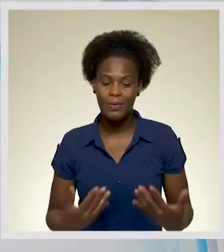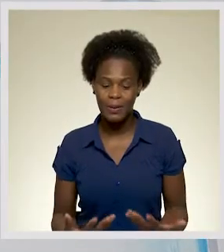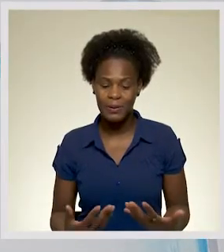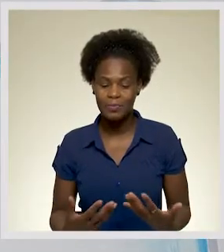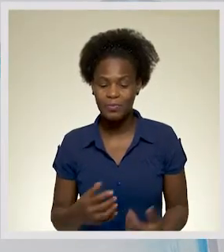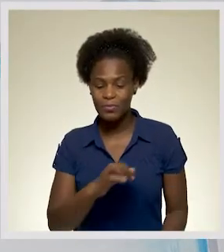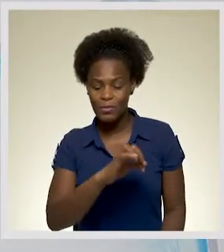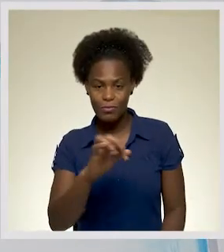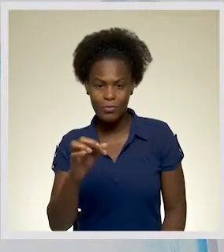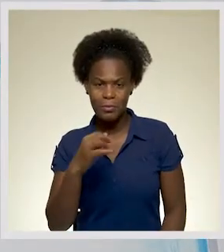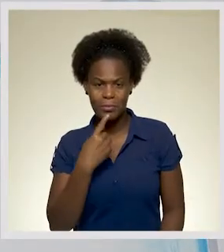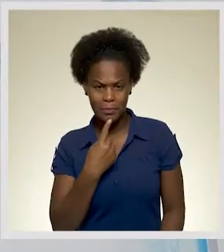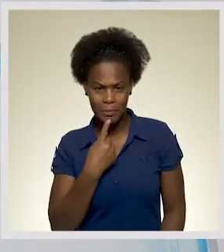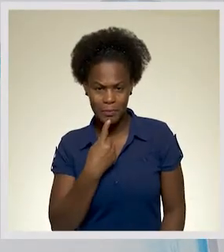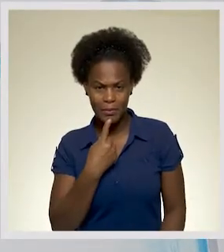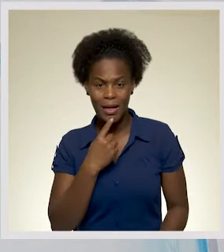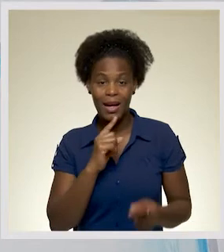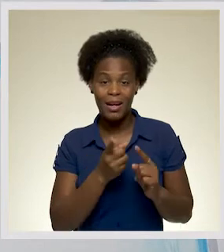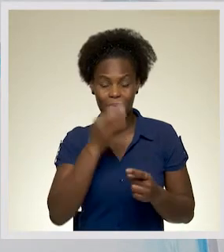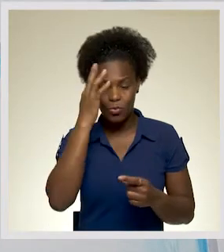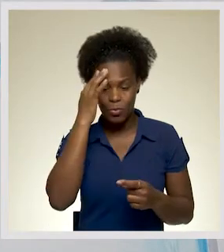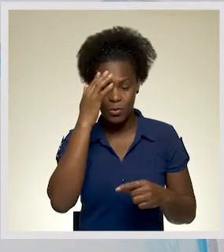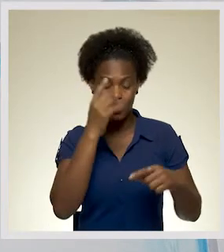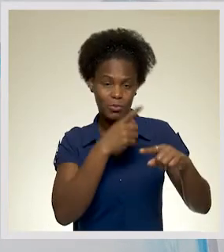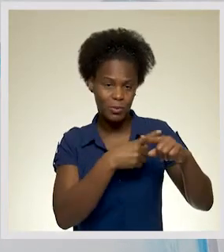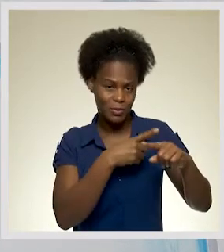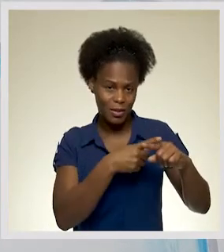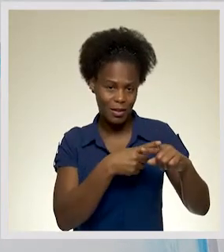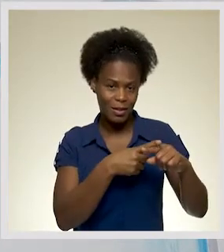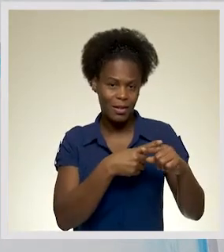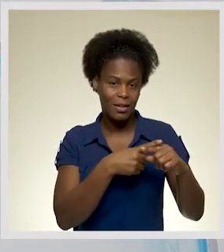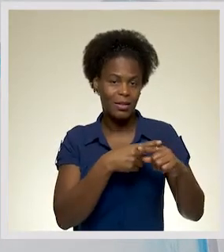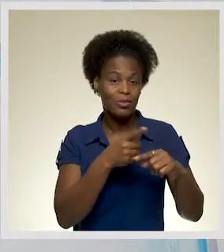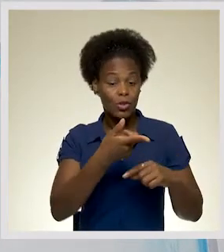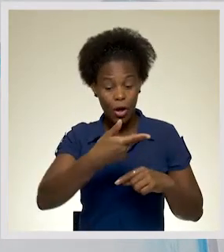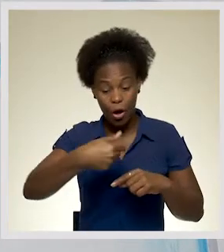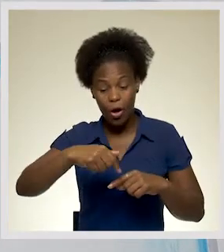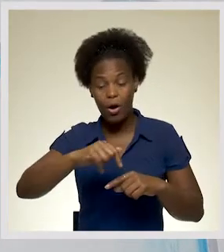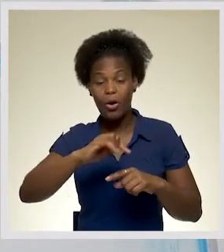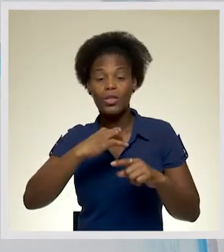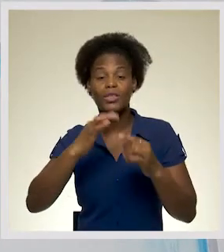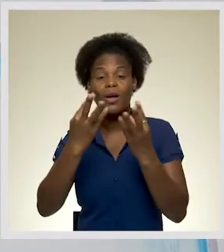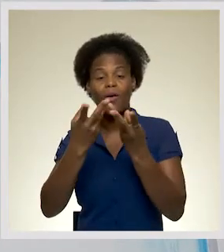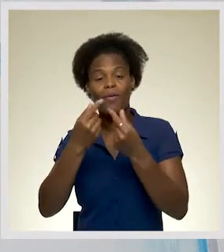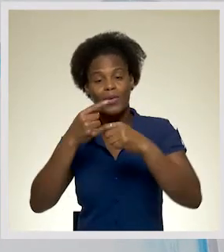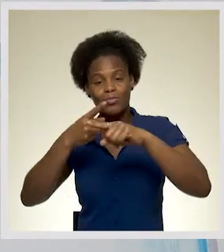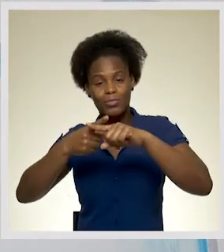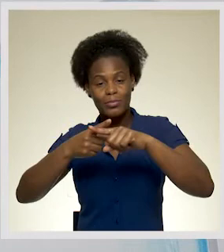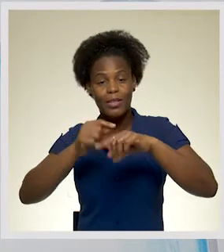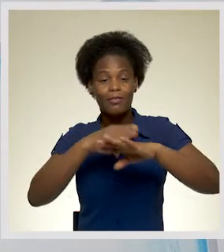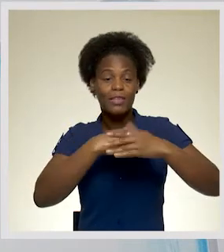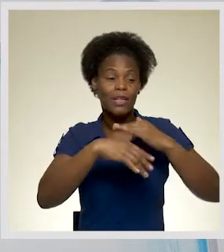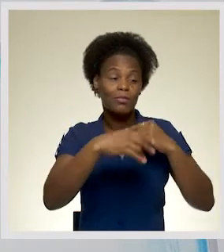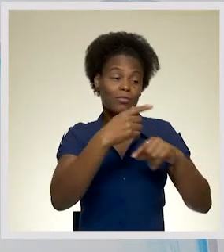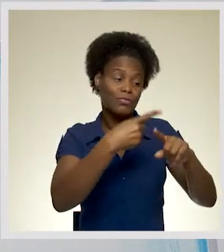perceberam que nos números multiplicativos multiplicamos. Quando multiplicamos por 2, obteremos o